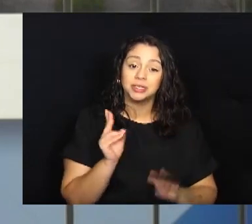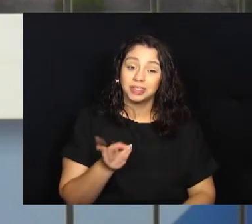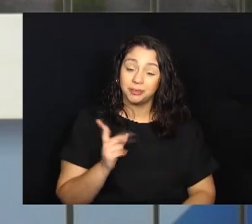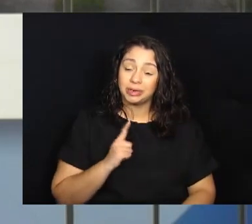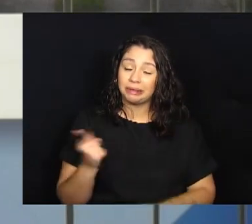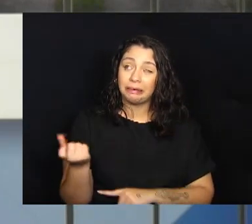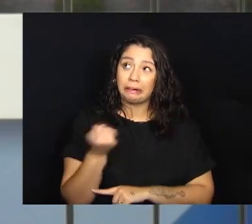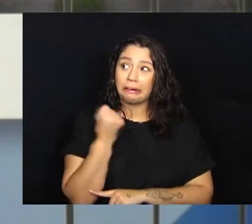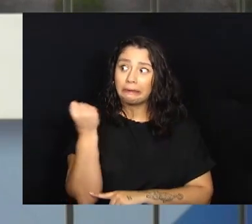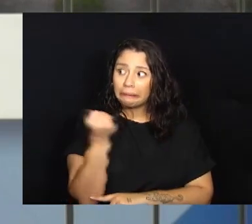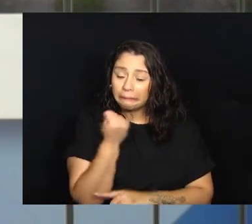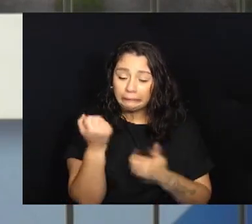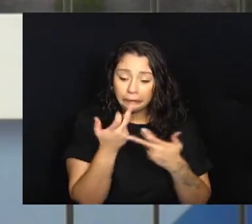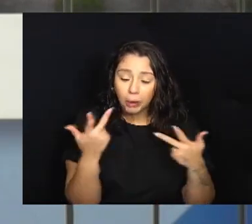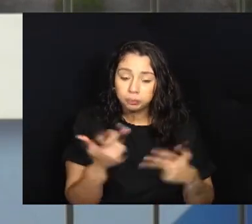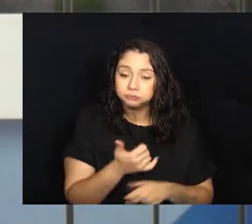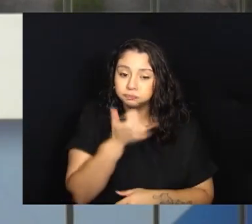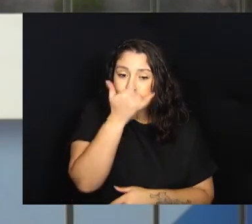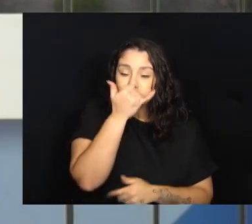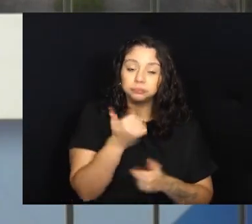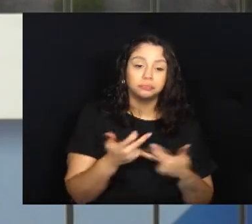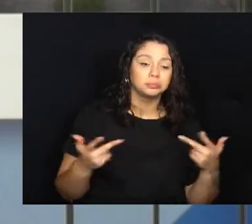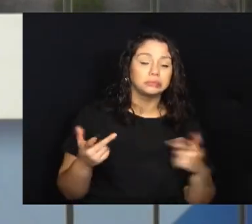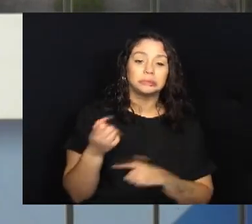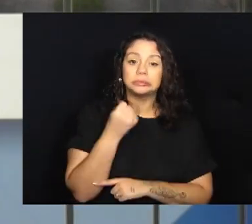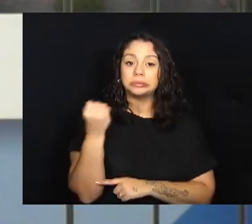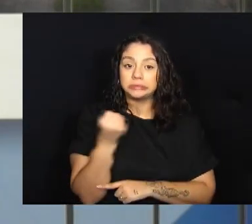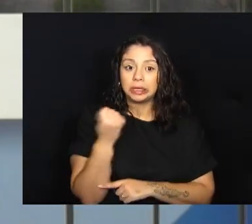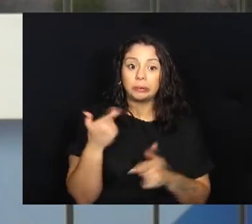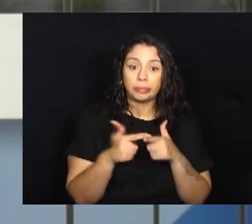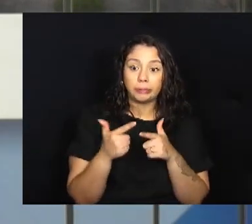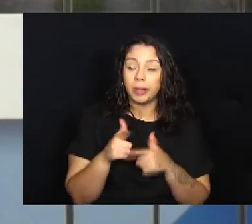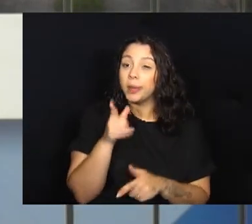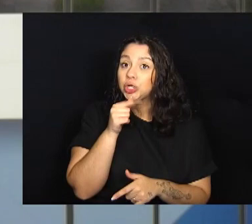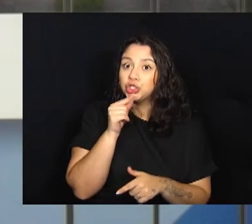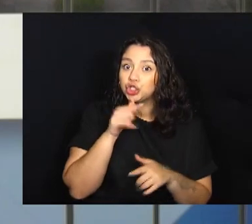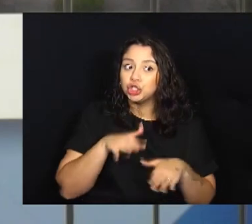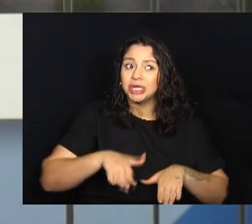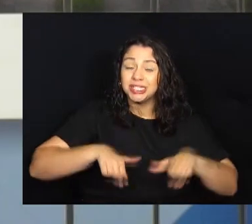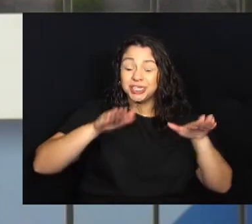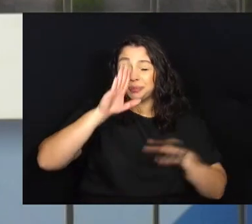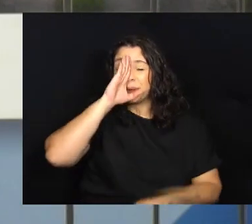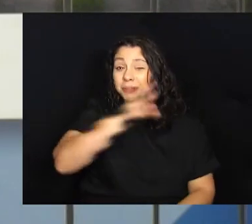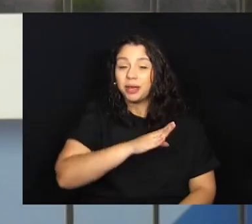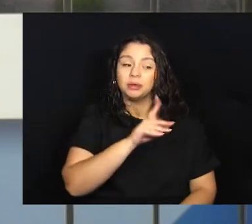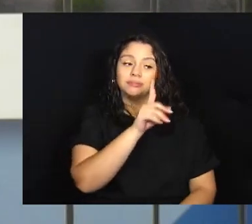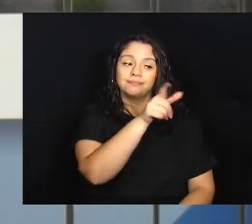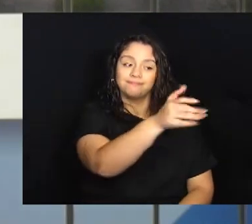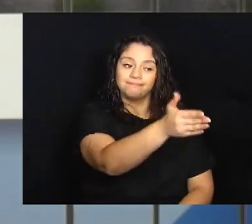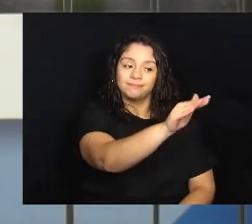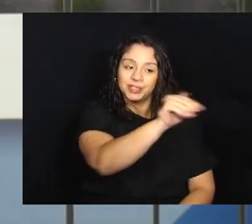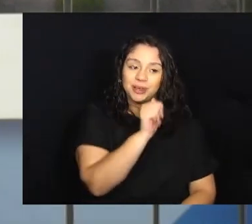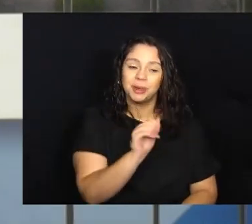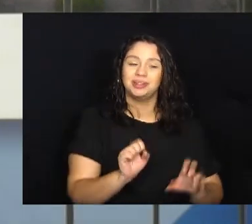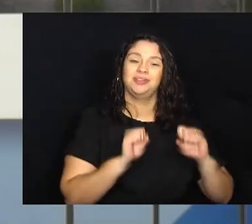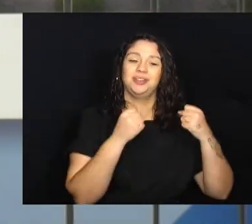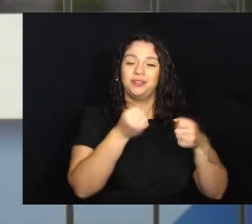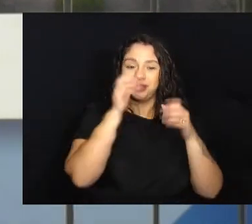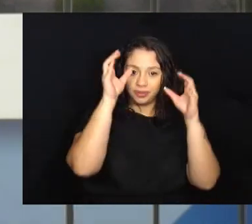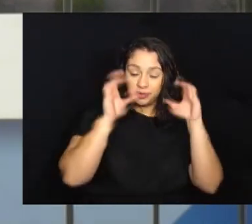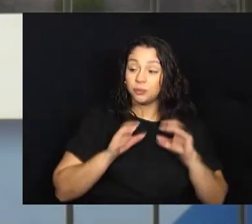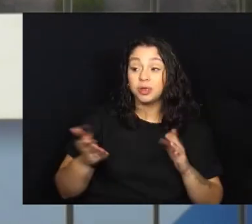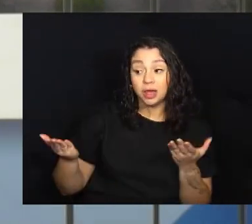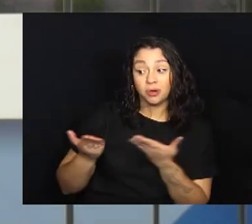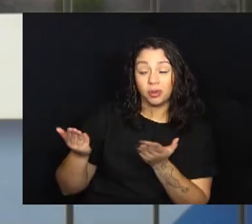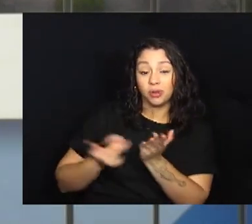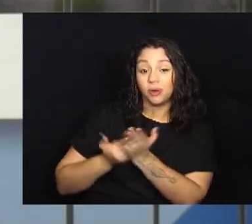grave acidente, né, ou uma grave crise, tipo uma enchente, quem é a primeira acionada? A Defesa Civil. Agora a Defesa Civil vai começar a